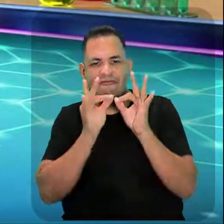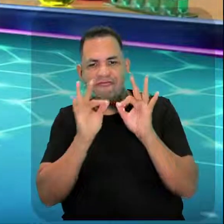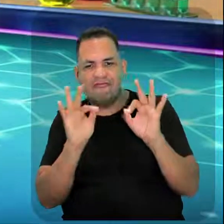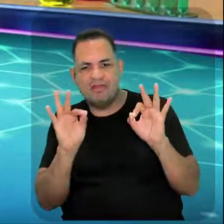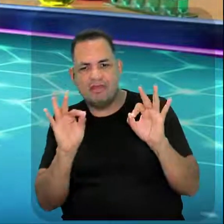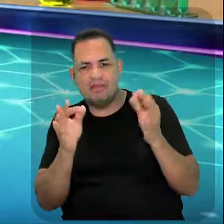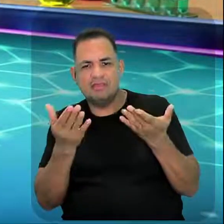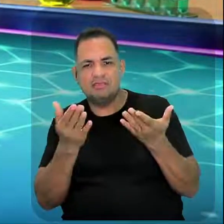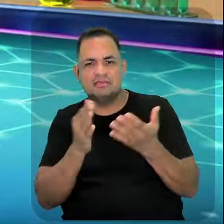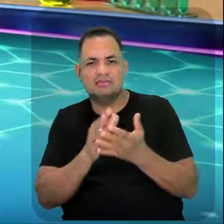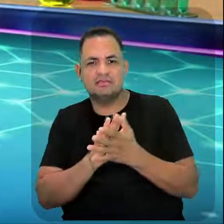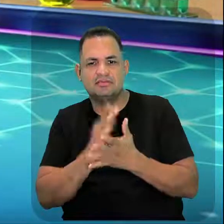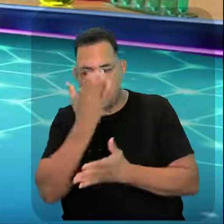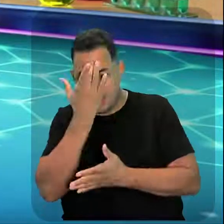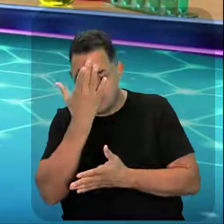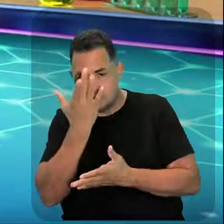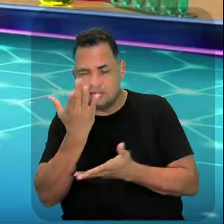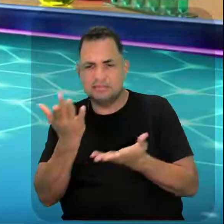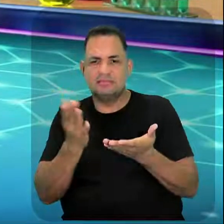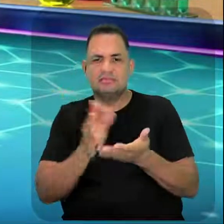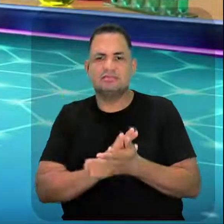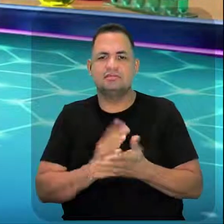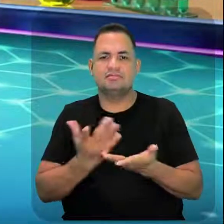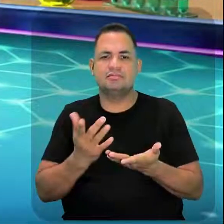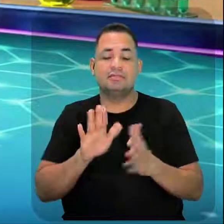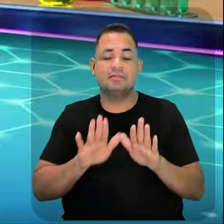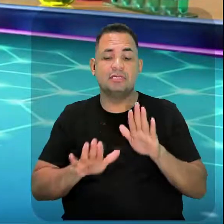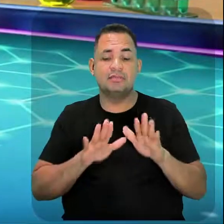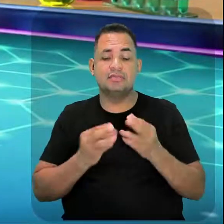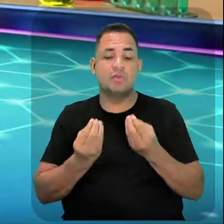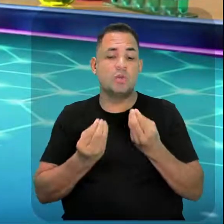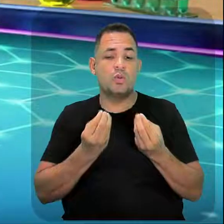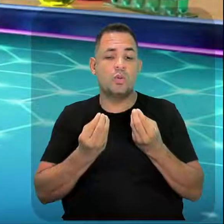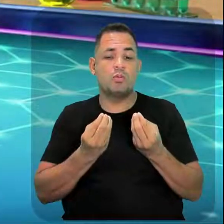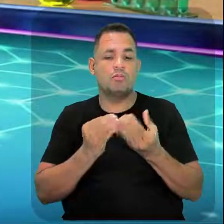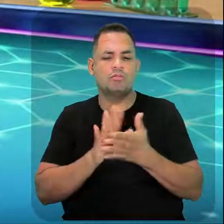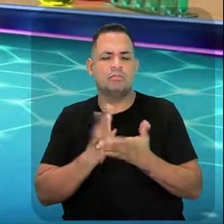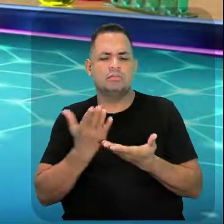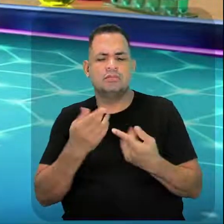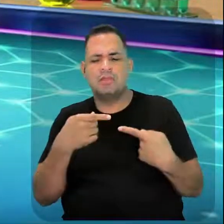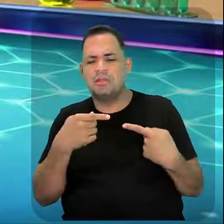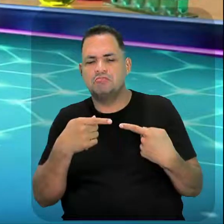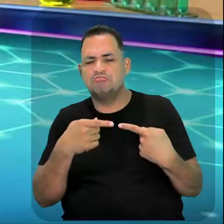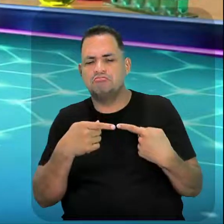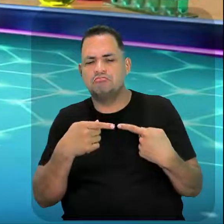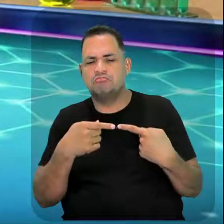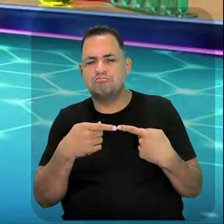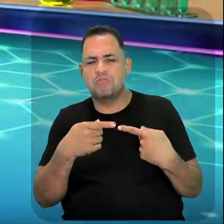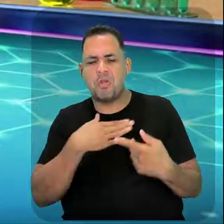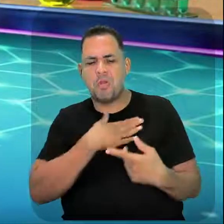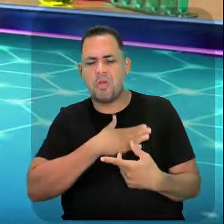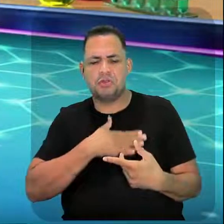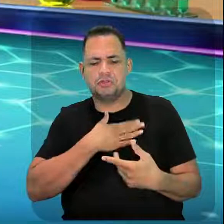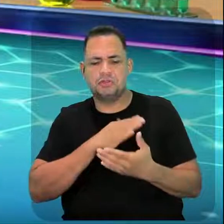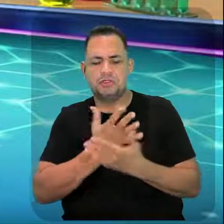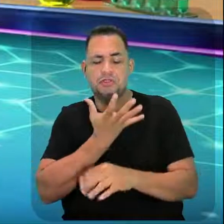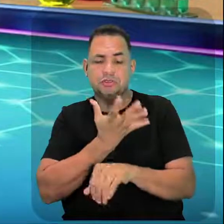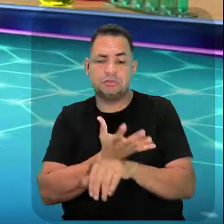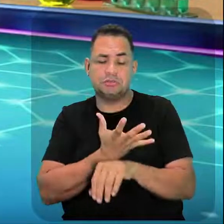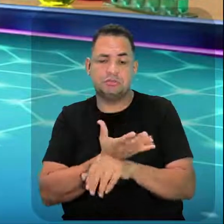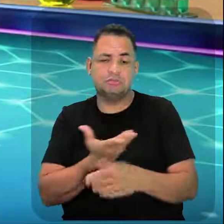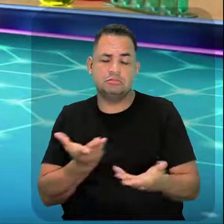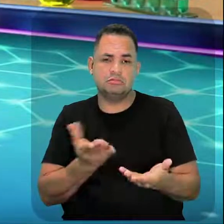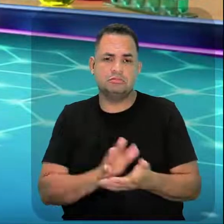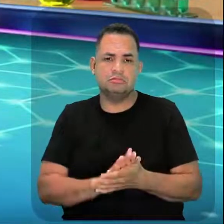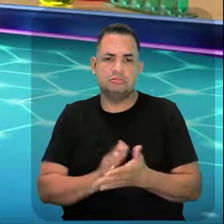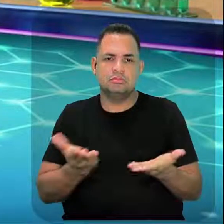e tem pessoas que, né, vai depender muito de como você se identifica com a disciplina e não tem problema. Mas convenhamos que